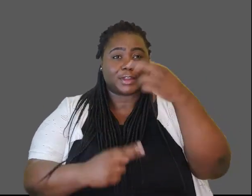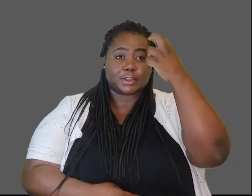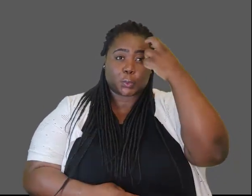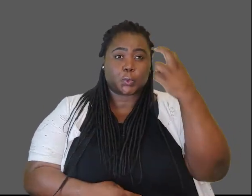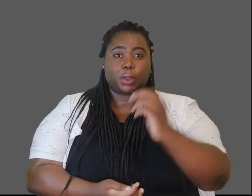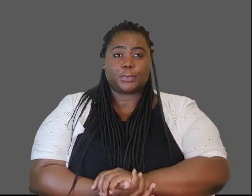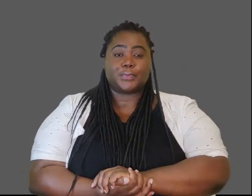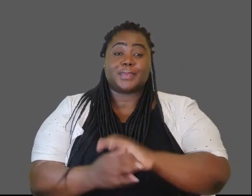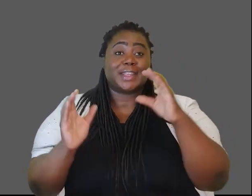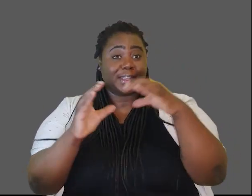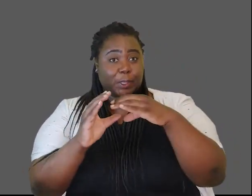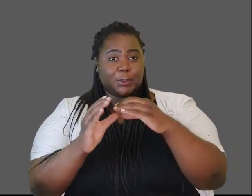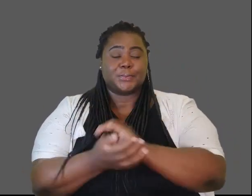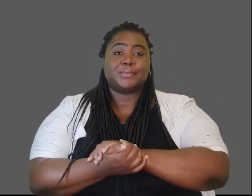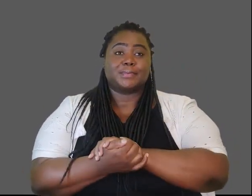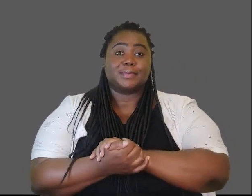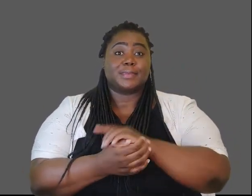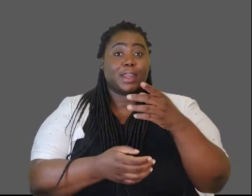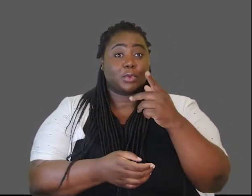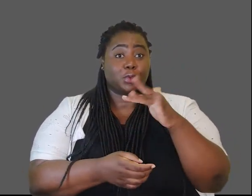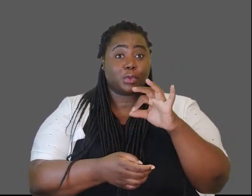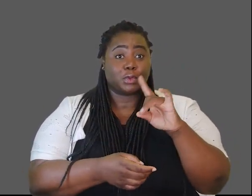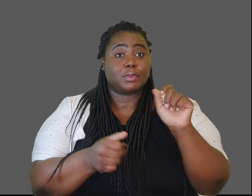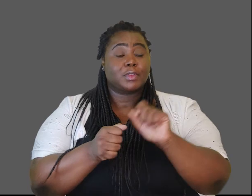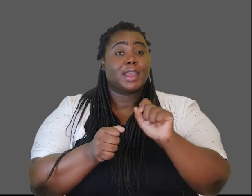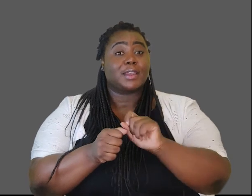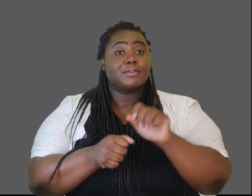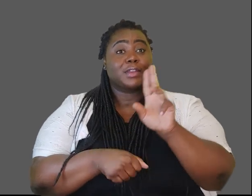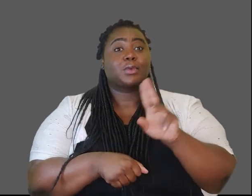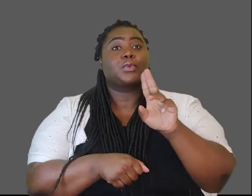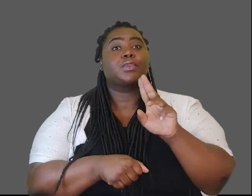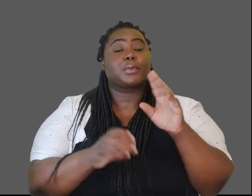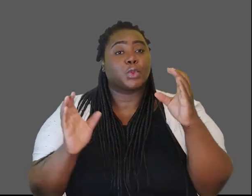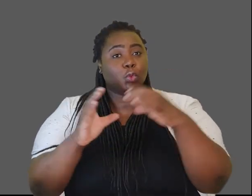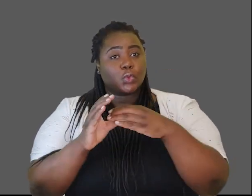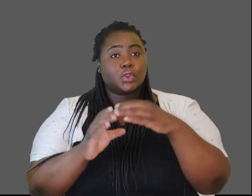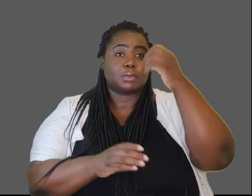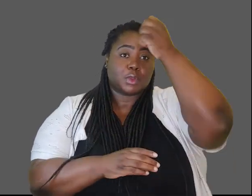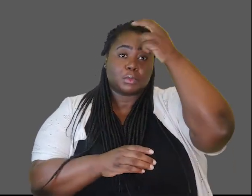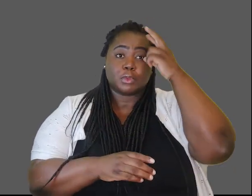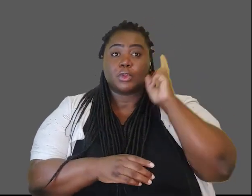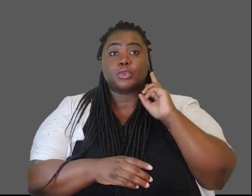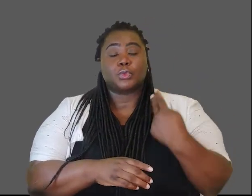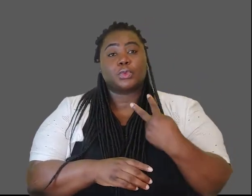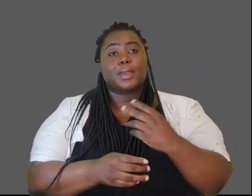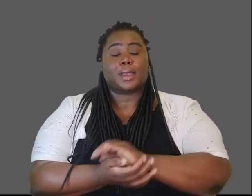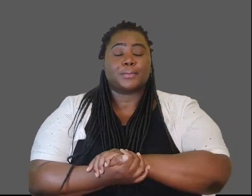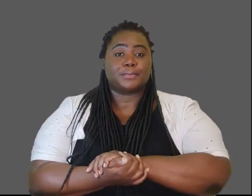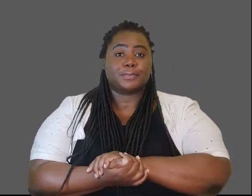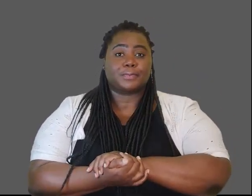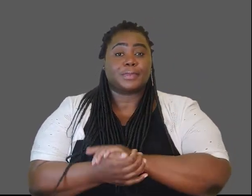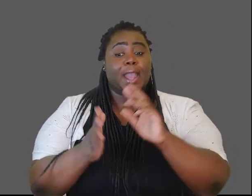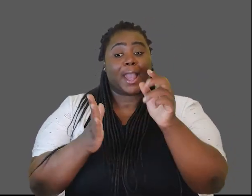Referência Cultural, CIRC. Este podcast foi produzido pelo Circuito Municipal de Cultura de Belo